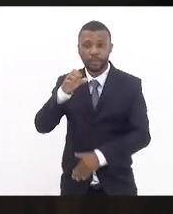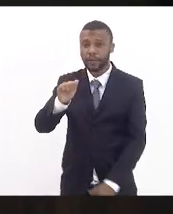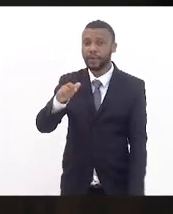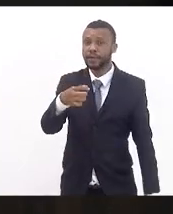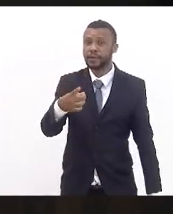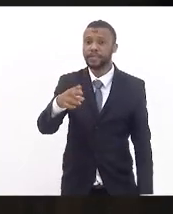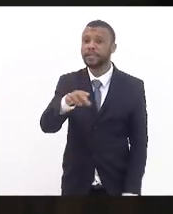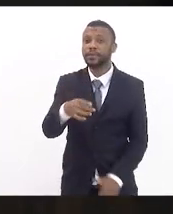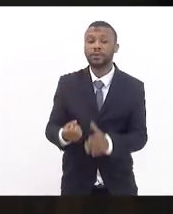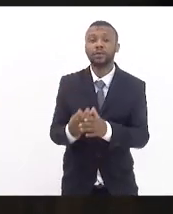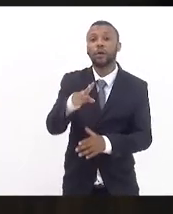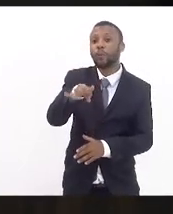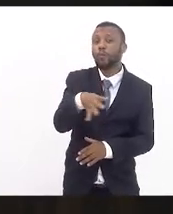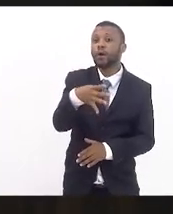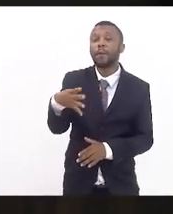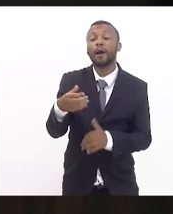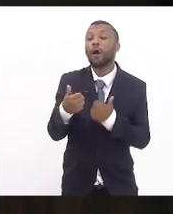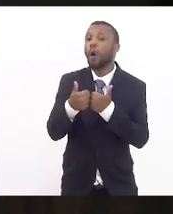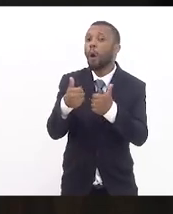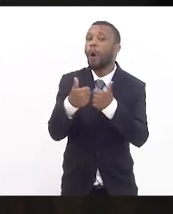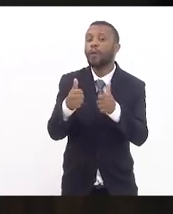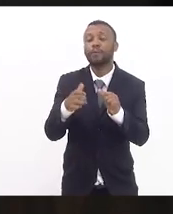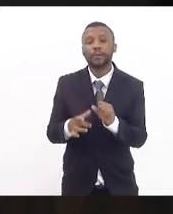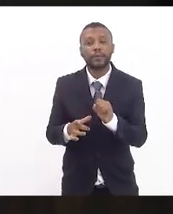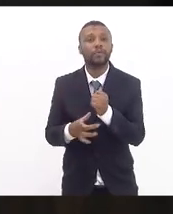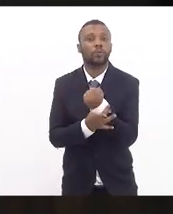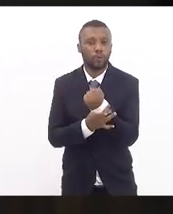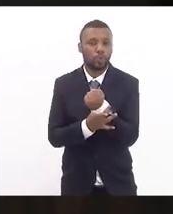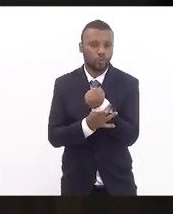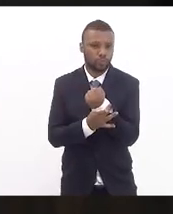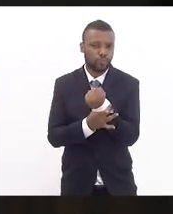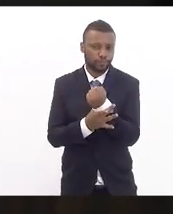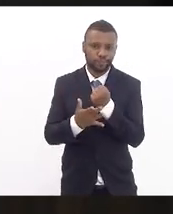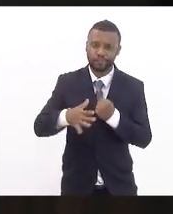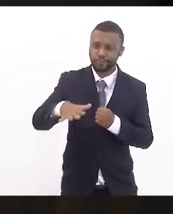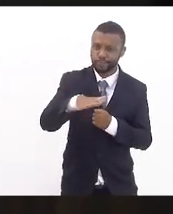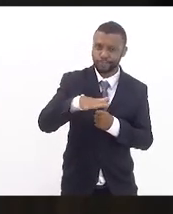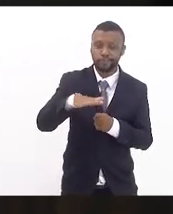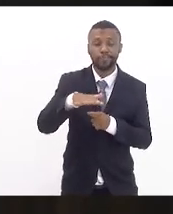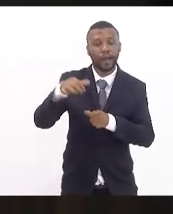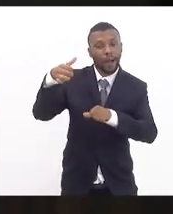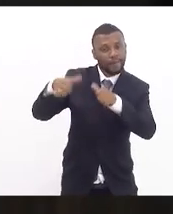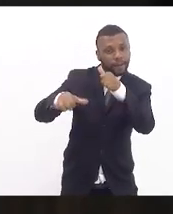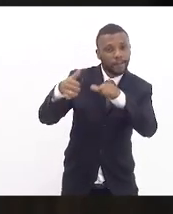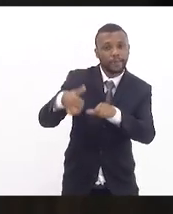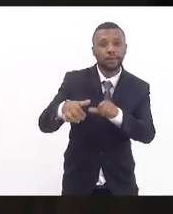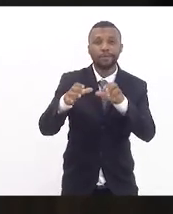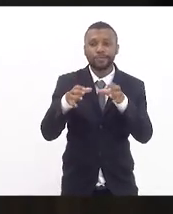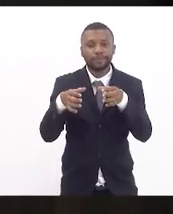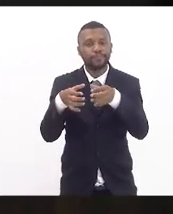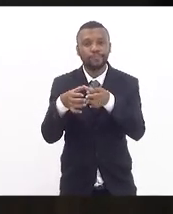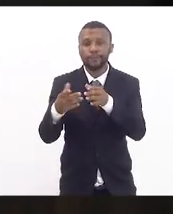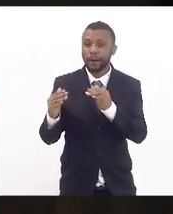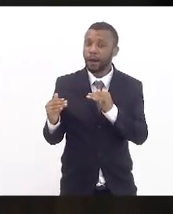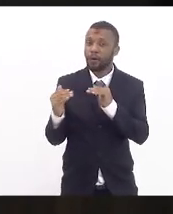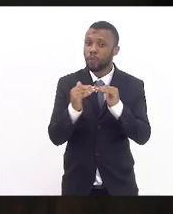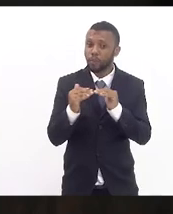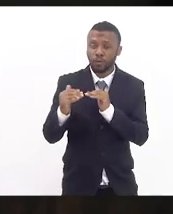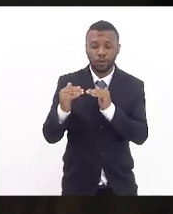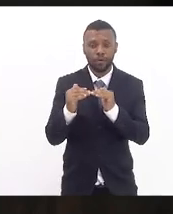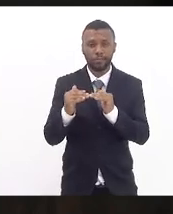do Rio de Janeiro o programa Ônibus Seguros e da outras providências. Parecer da Comissão de Indicação Legislativa, favorável. Relator, deputado